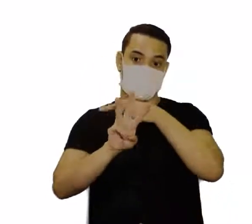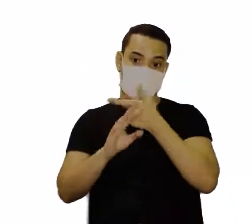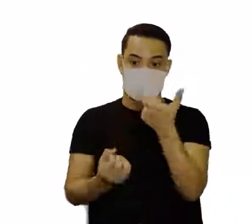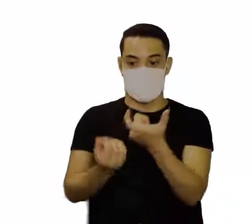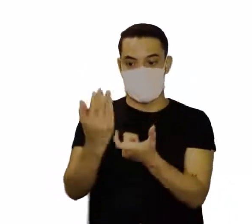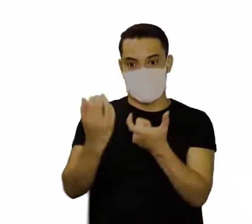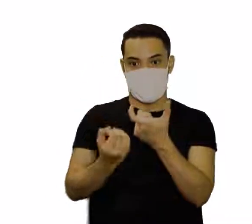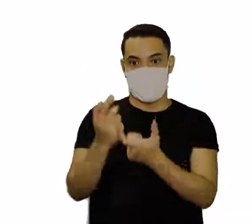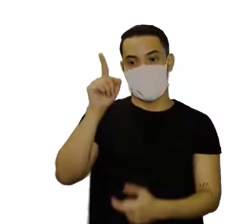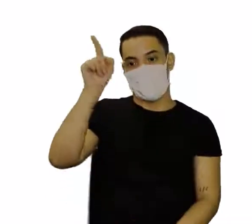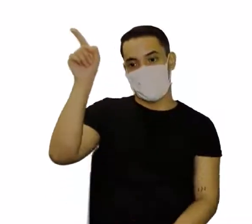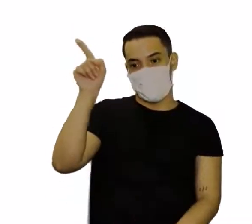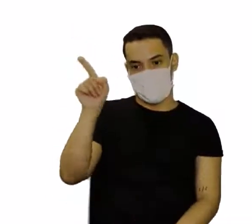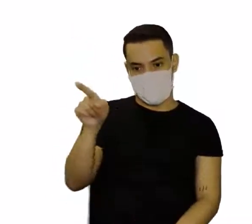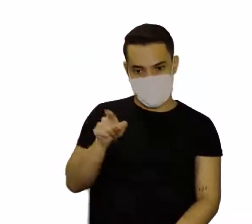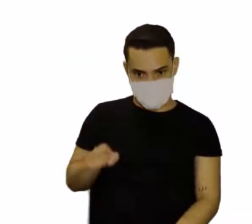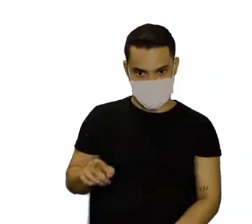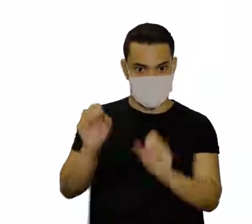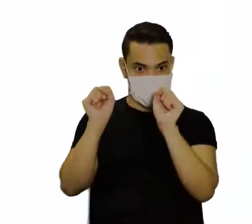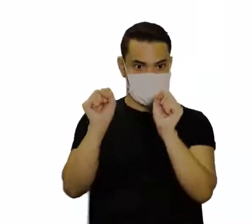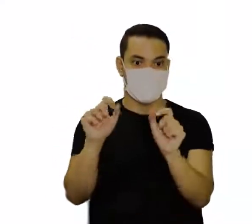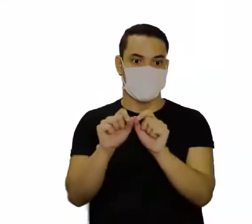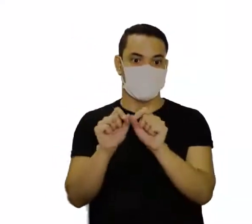de relacionar